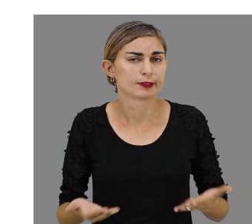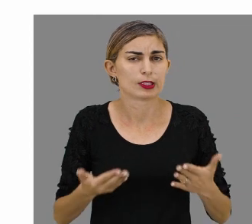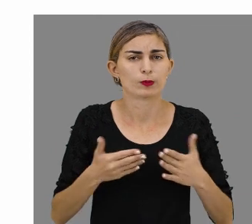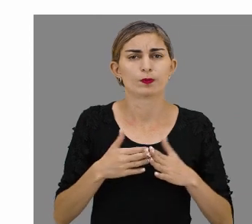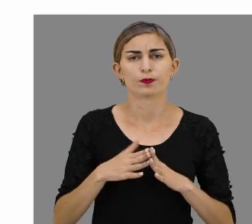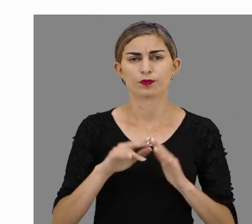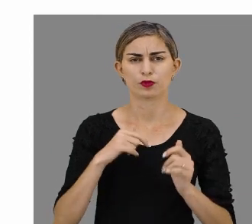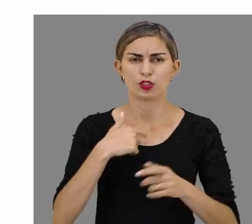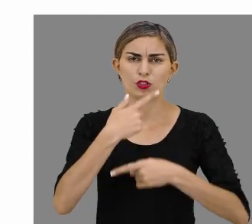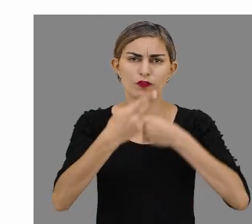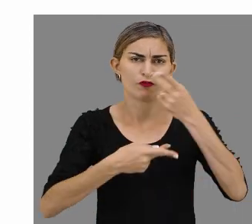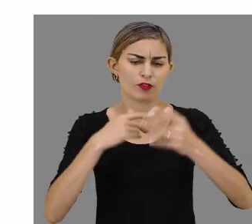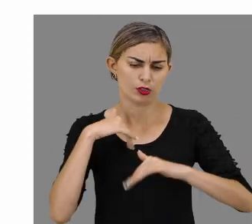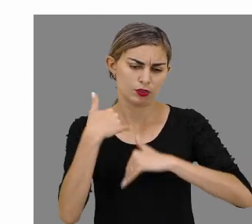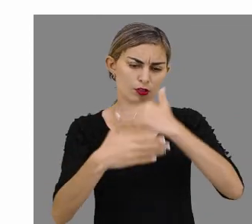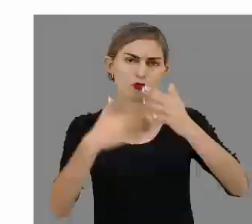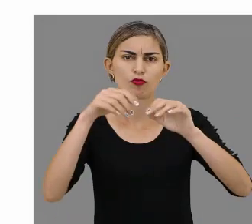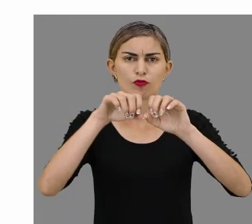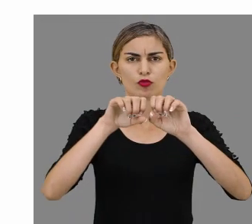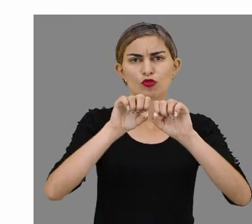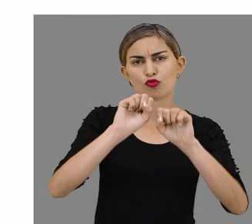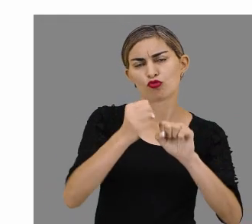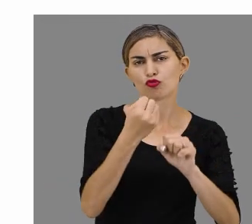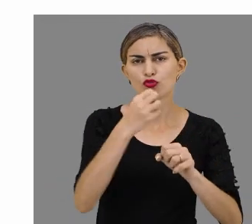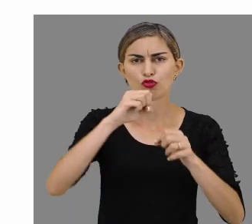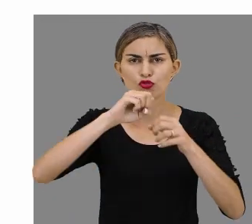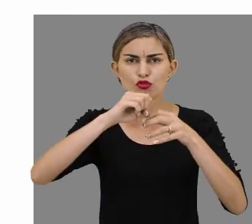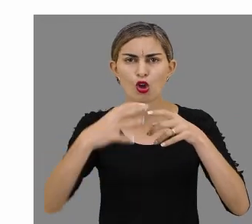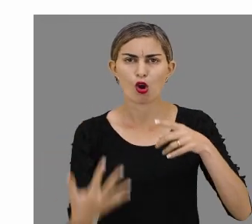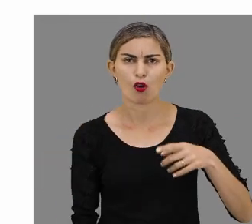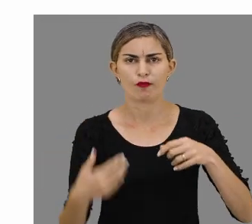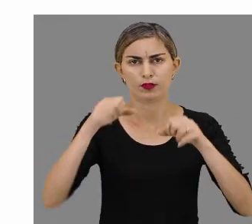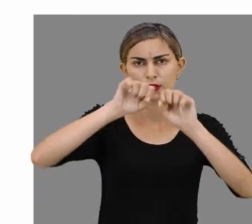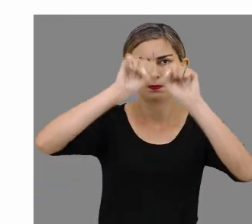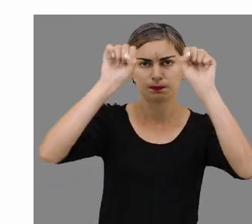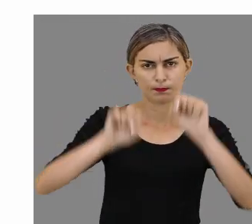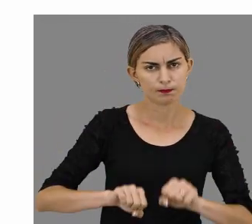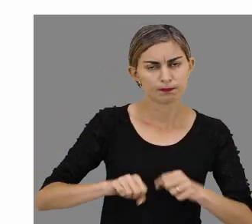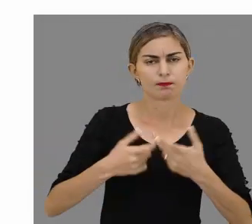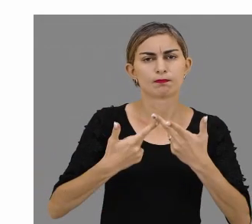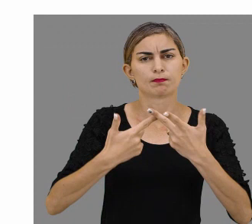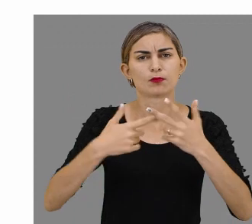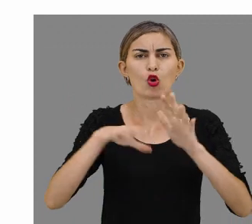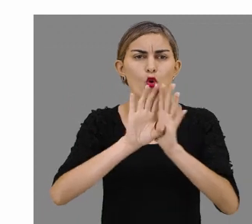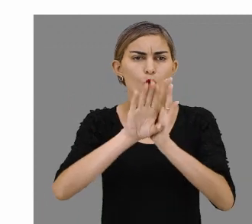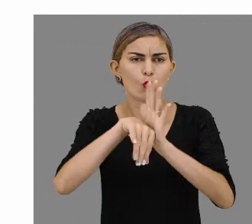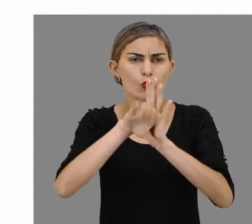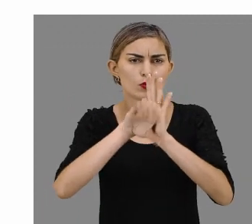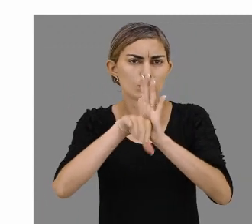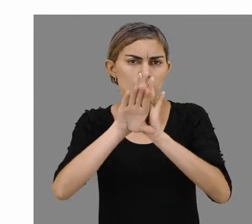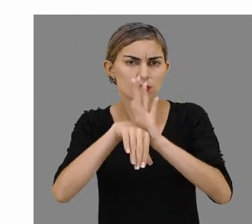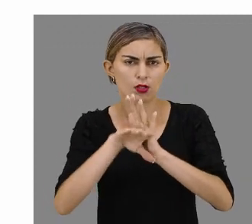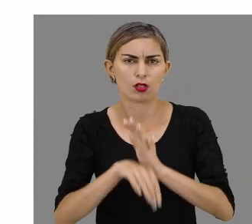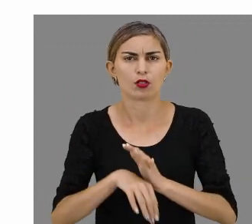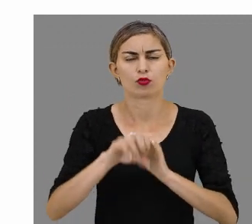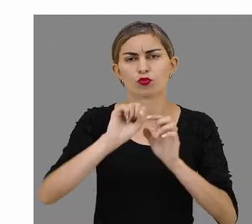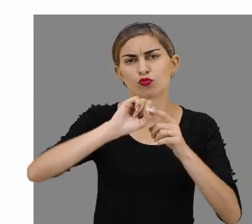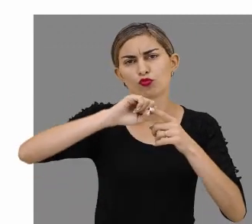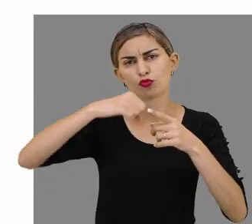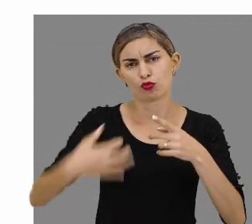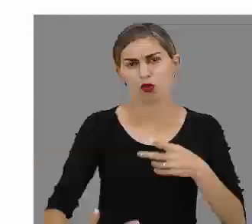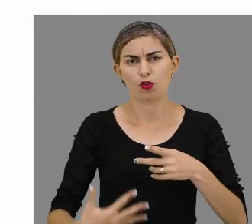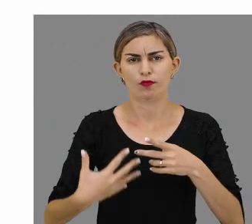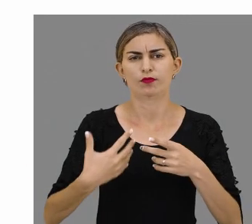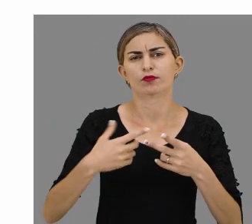Então, turma, quando falamos de desenvolvimento de software, temos que ter em mente o conceito de ciclo de vida de software.